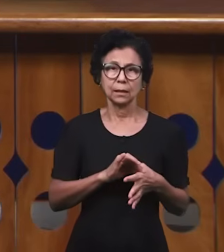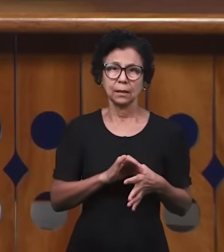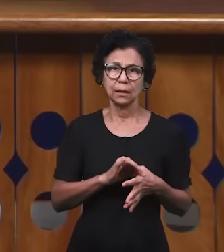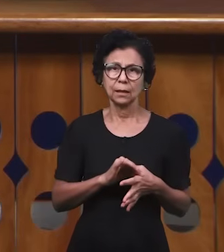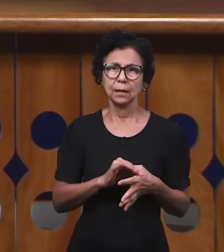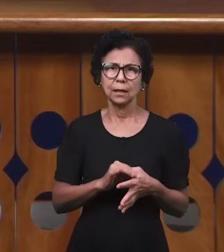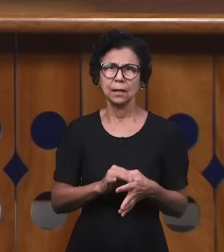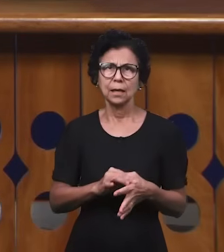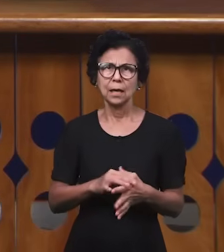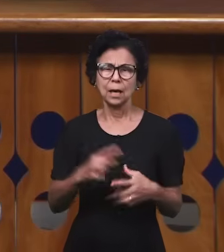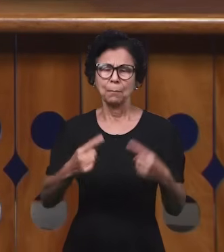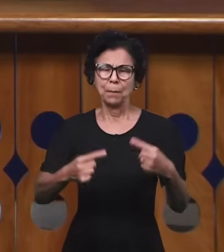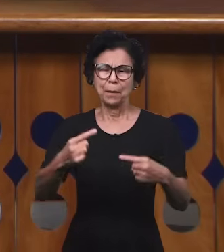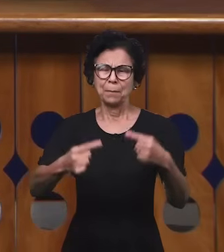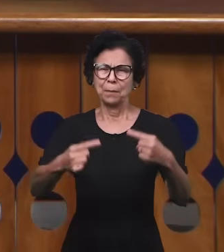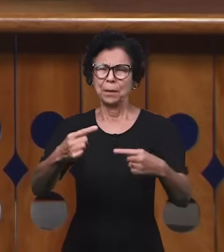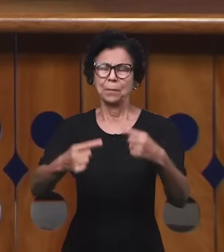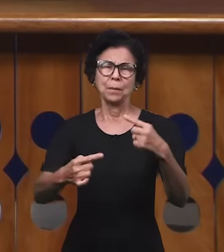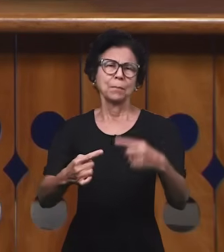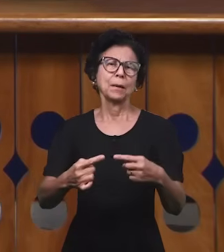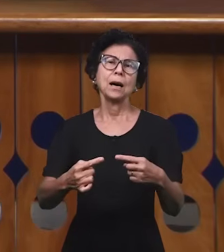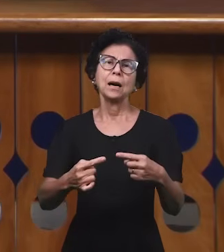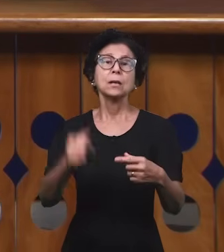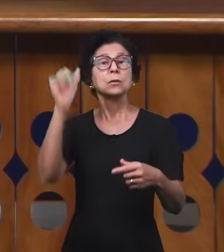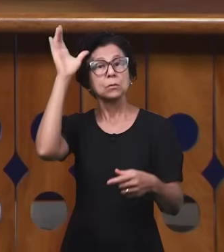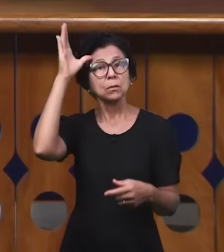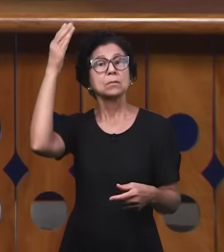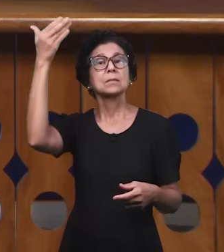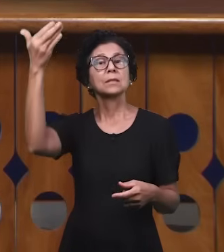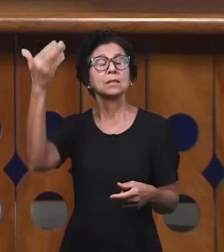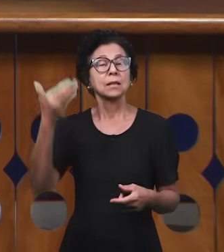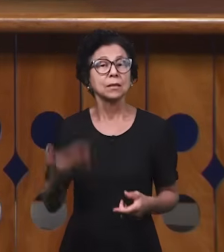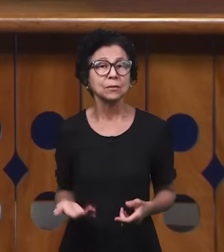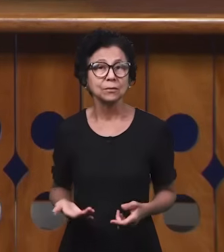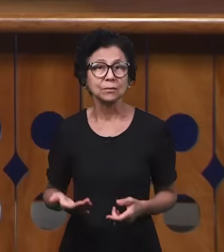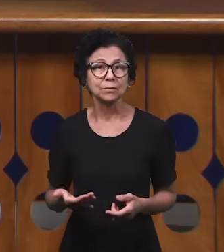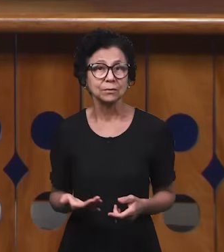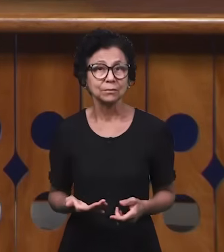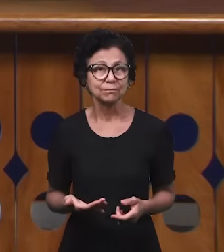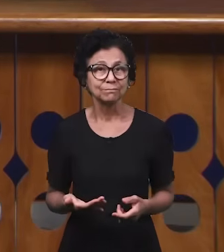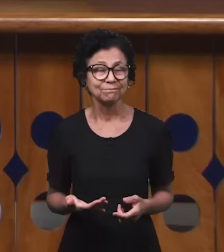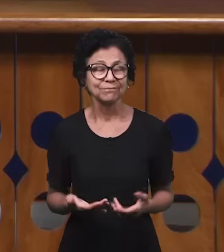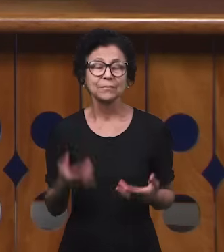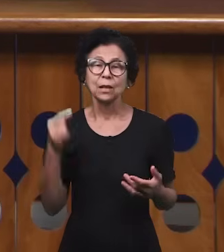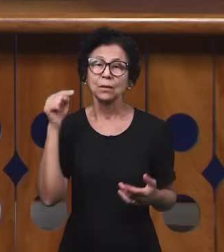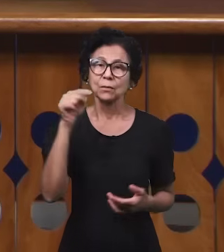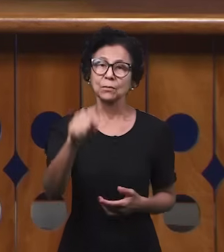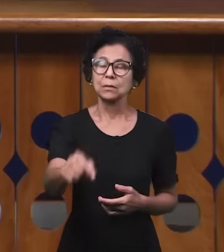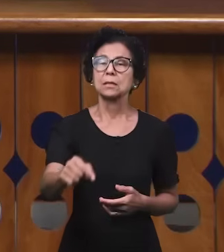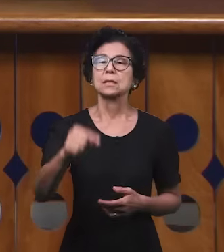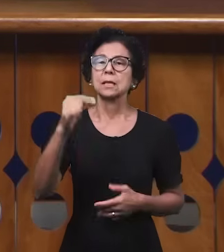isso é fundamental quando nós falamos, porque nós precisamos ser solução. Você, como